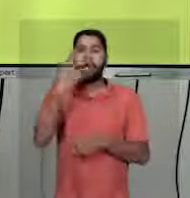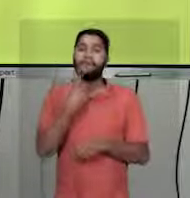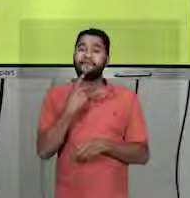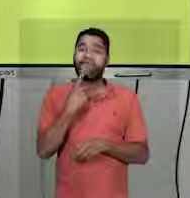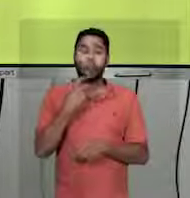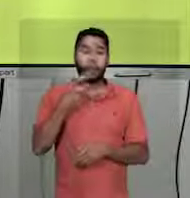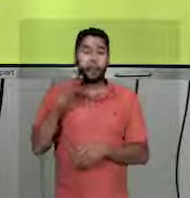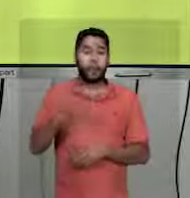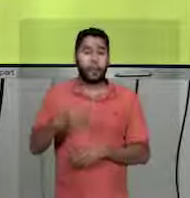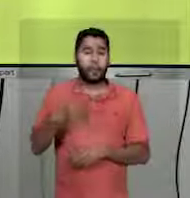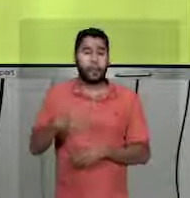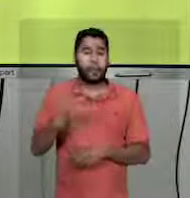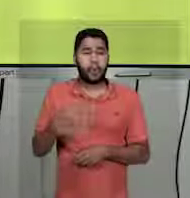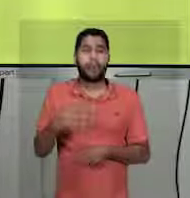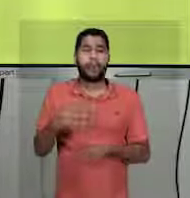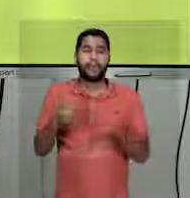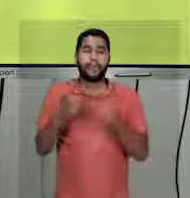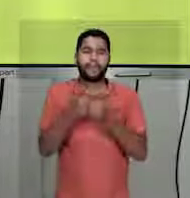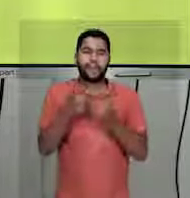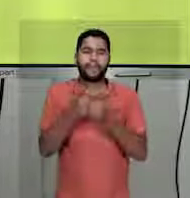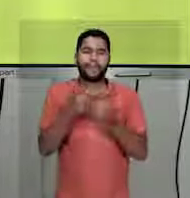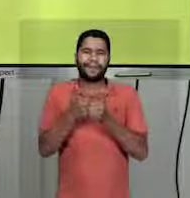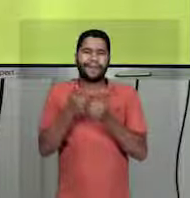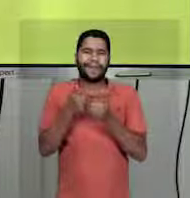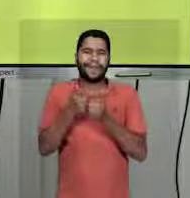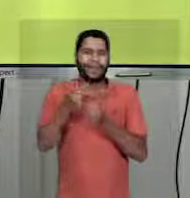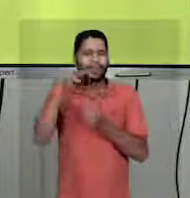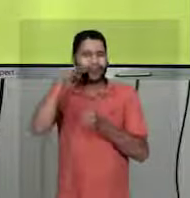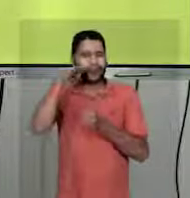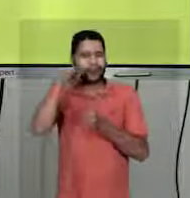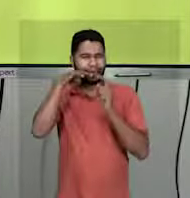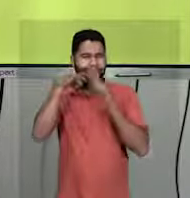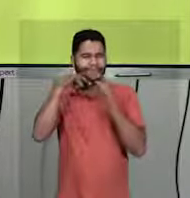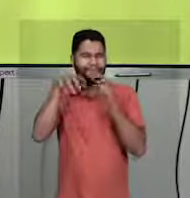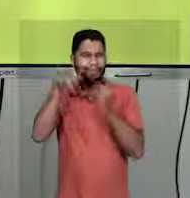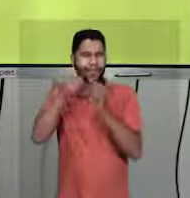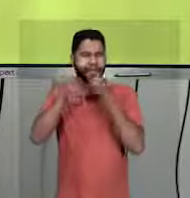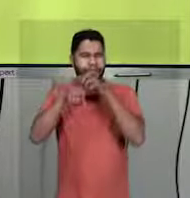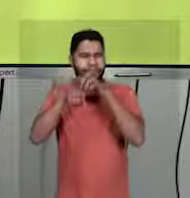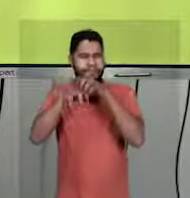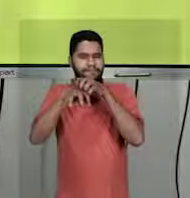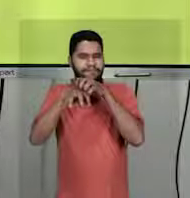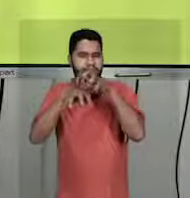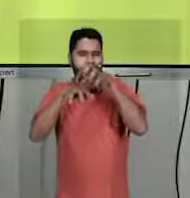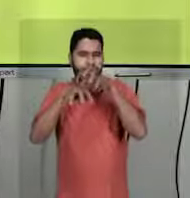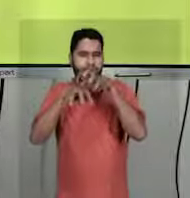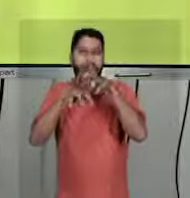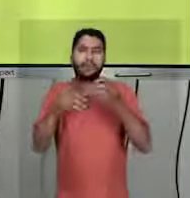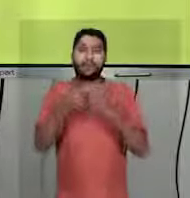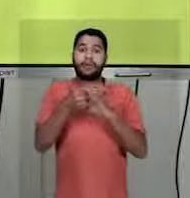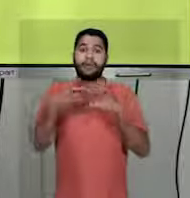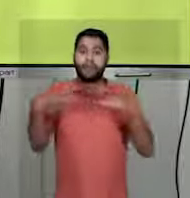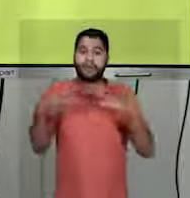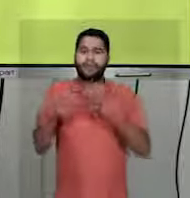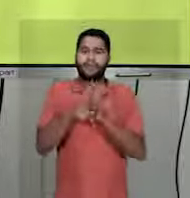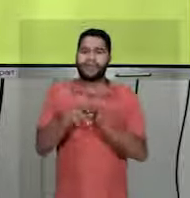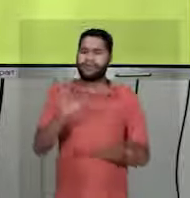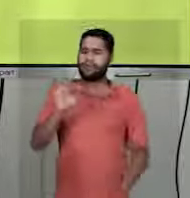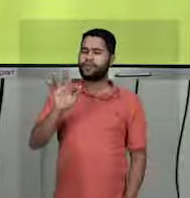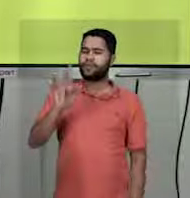dolorosa, perto da extremidade da pálpebra, que é aquilo que eu estava explicando para vocês, que pode ter um aspecto de furúnculo